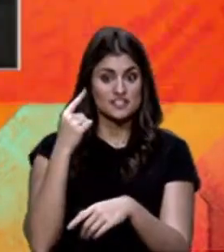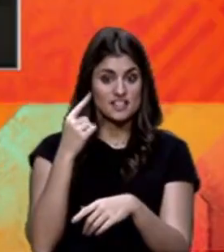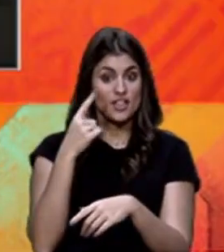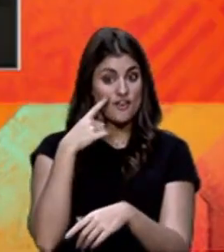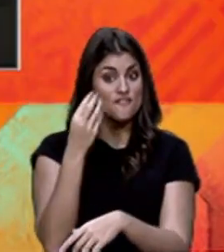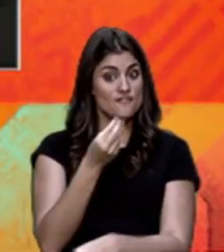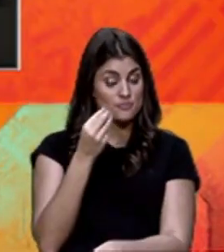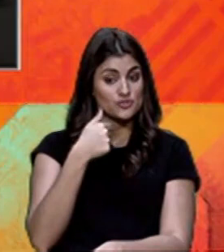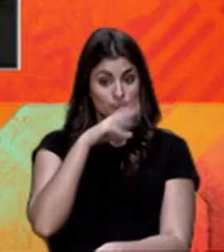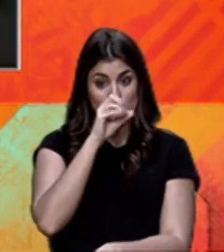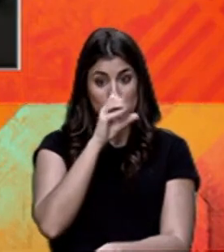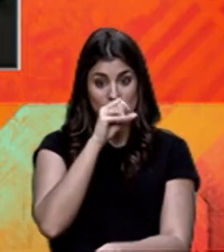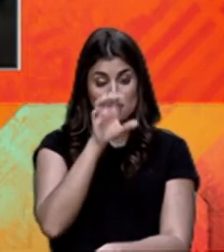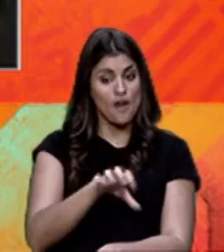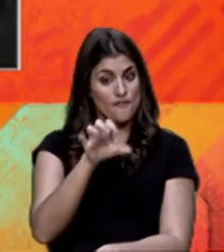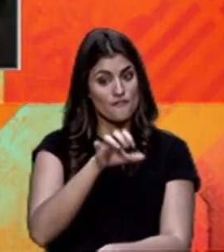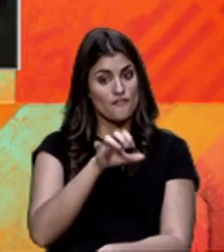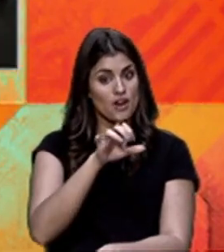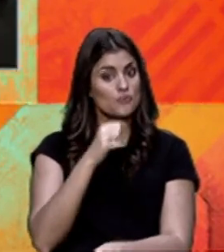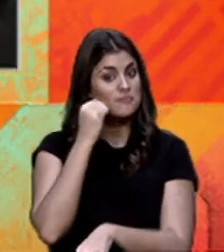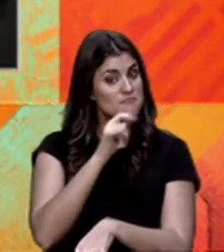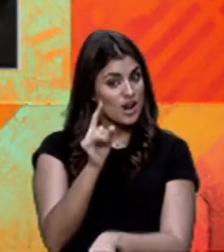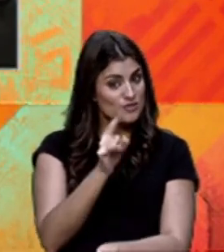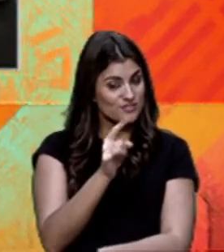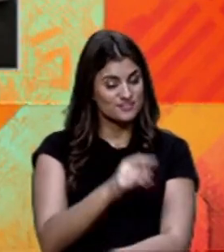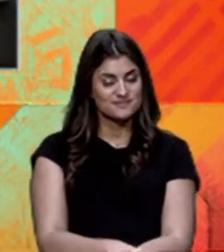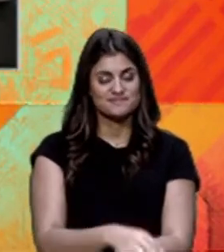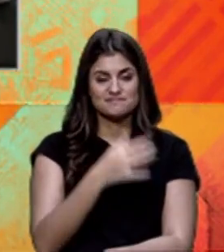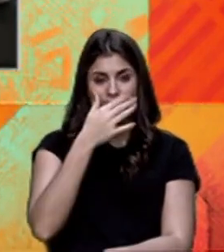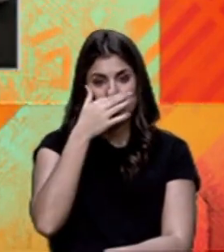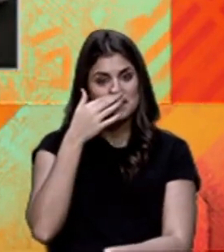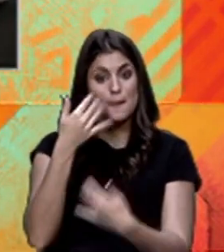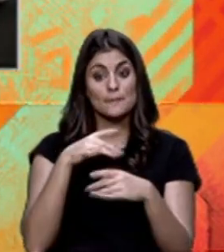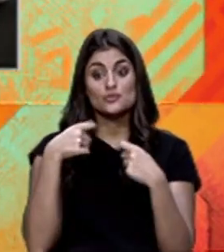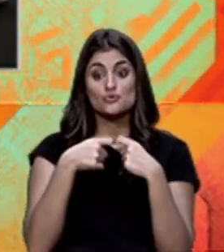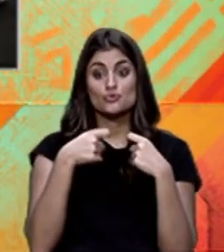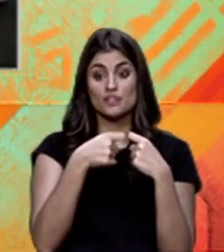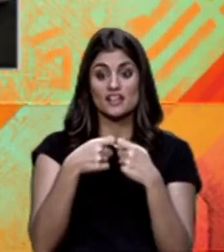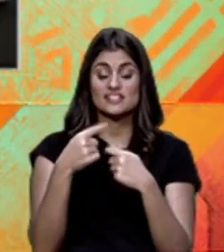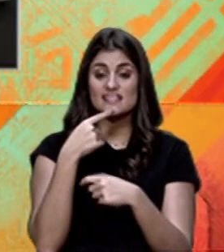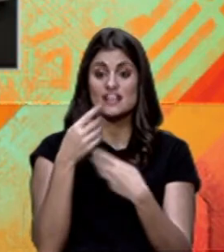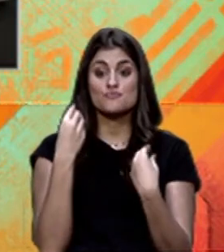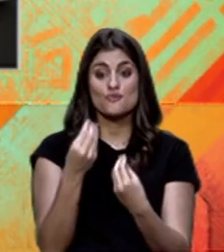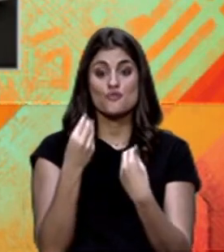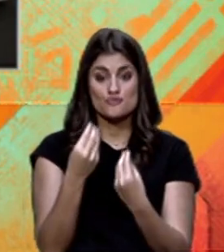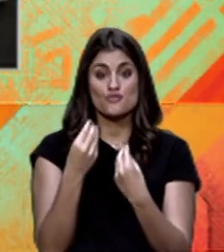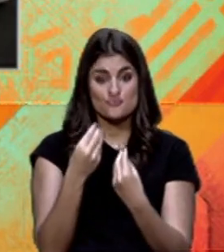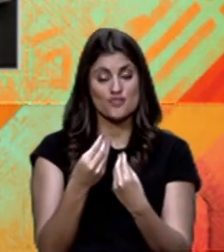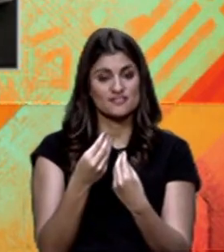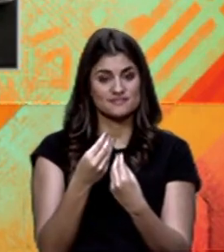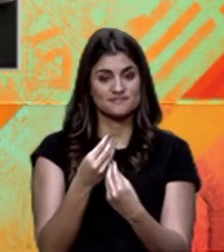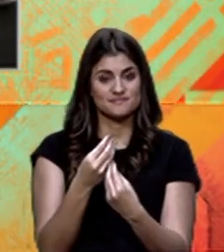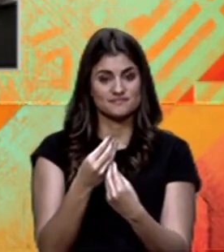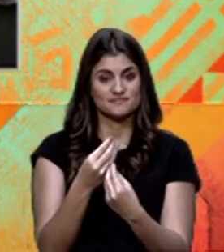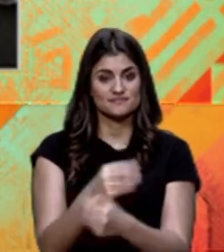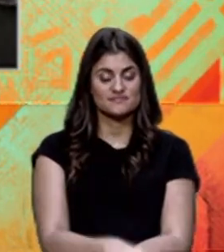olha, estou admirada. Pelo menos o aspecto não era mau, não é? Mas os meus colegas provaram e até disseram que estava bom. Até estava